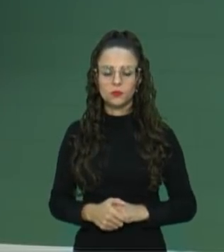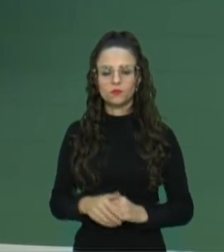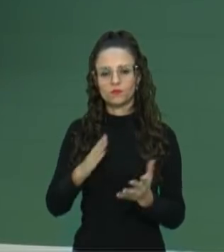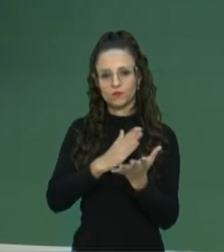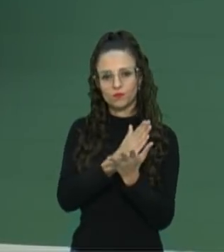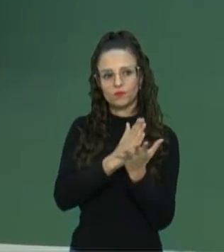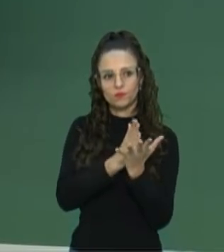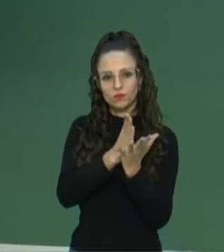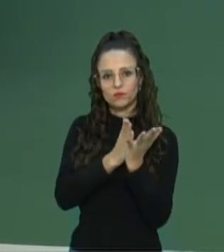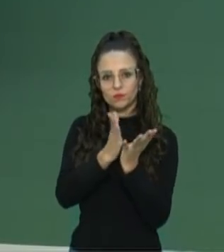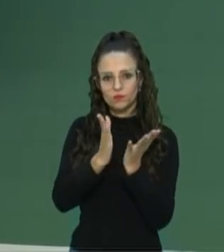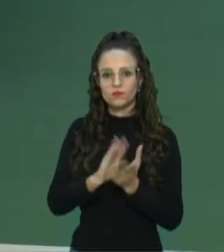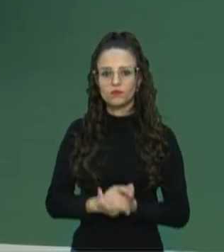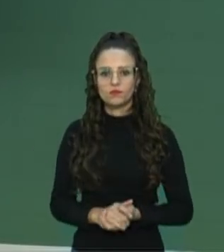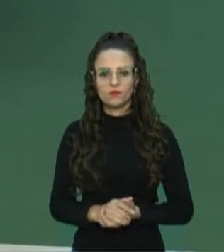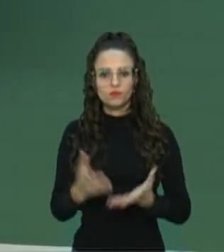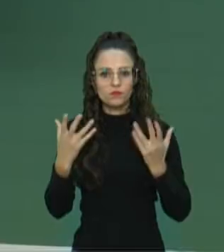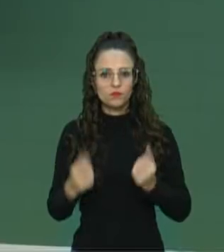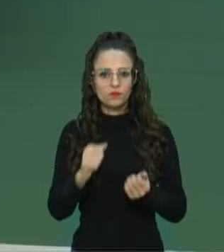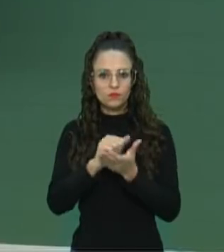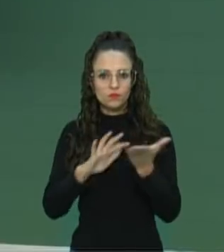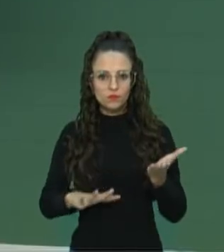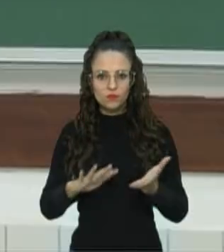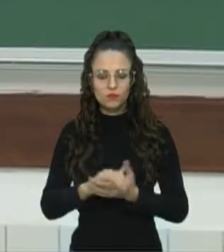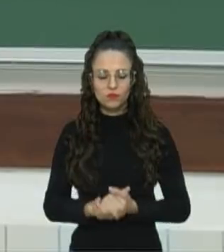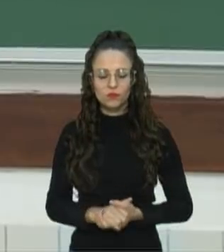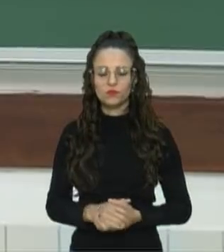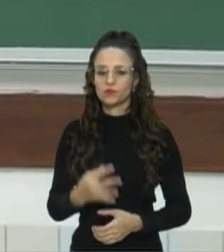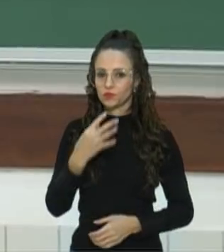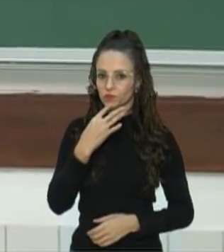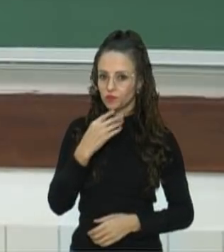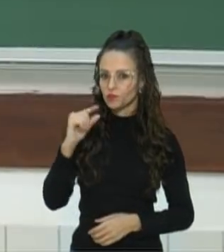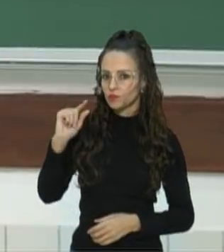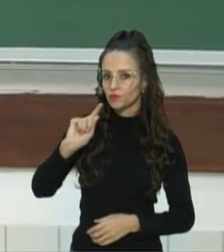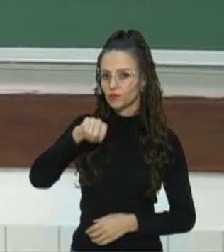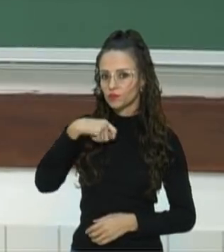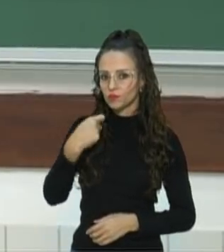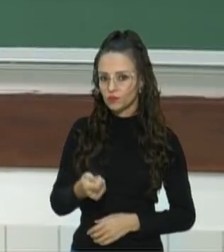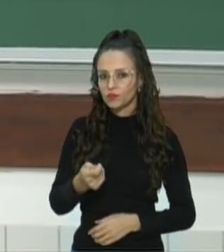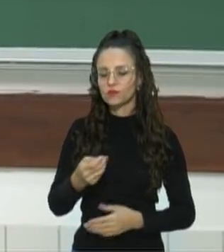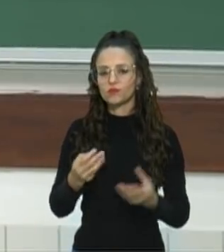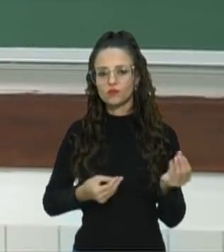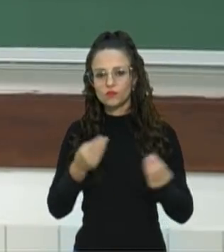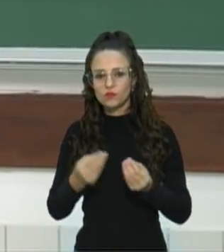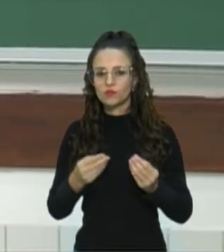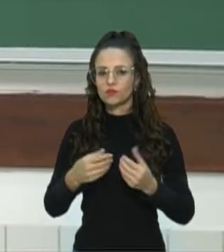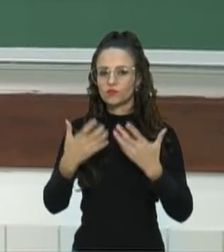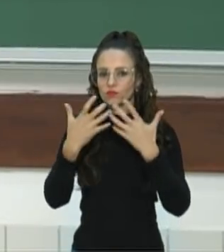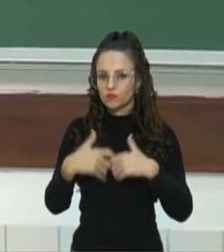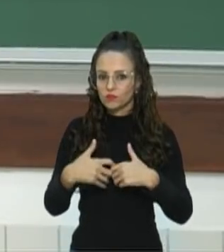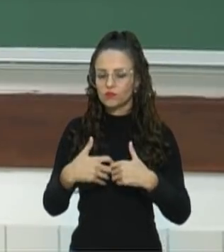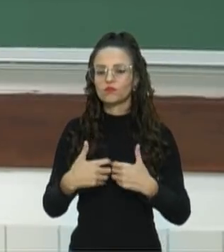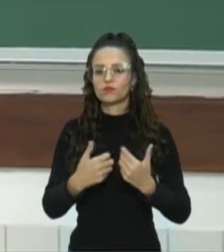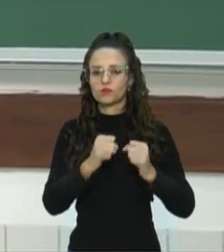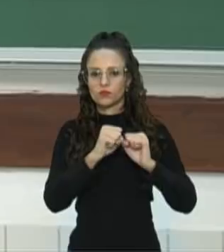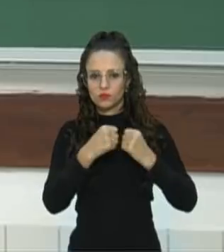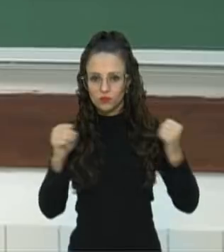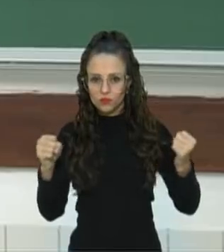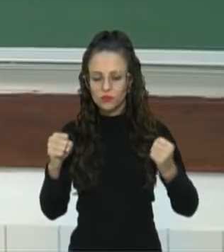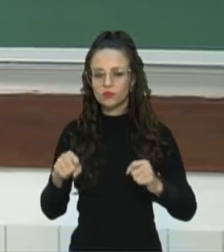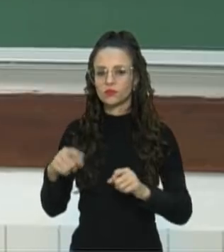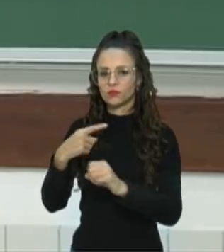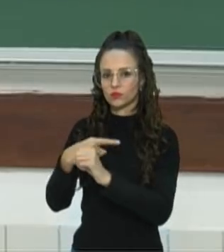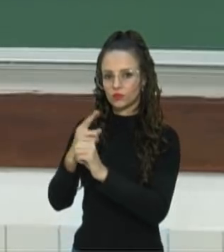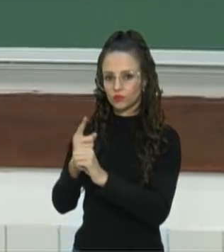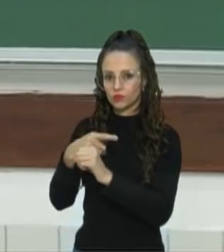da orientação. Bora para a nossa atividade então? Conhecemos um pouco da modalidade, vimos como que funciona o mapa, bússolas e todo mais as